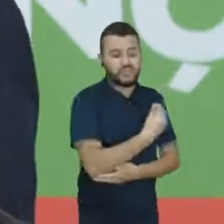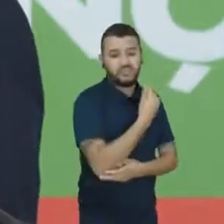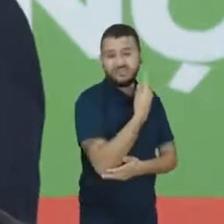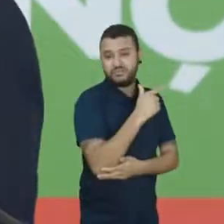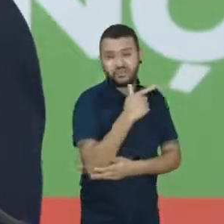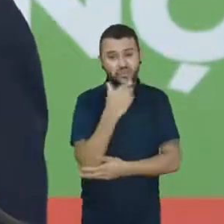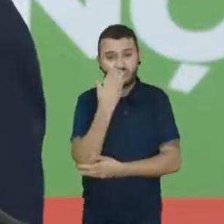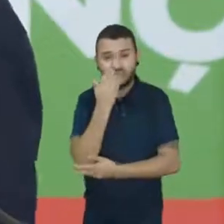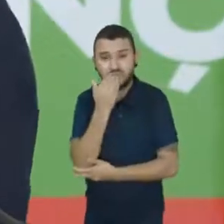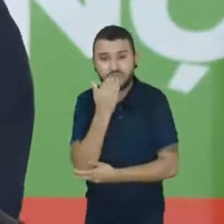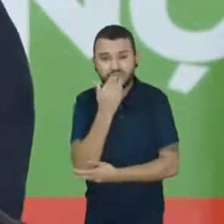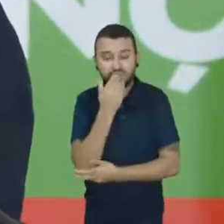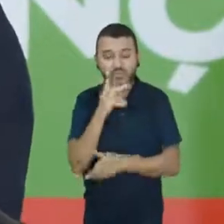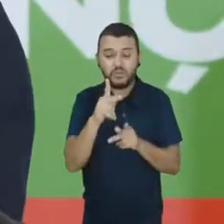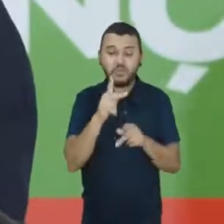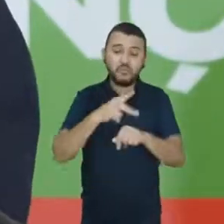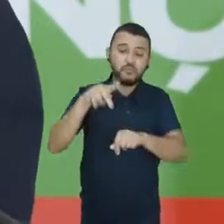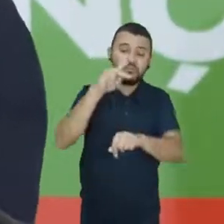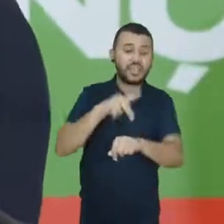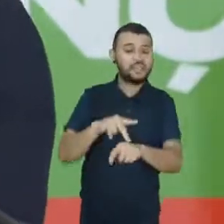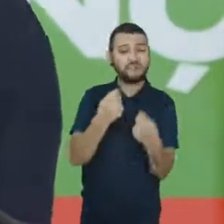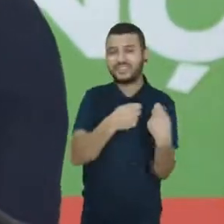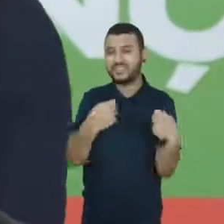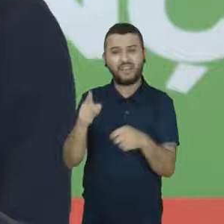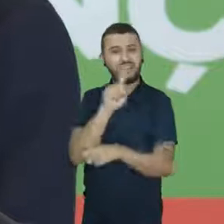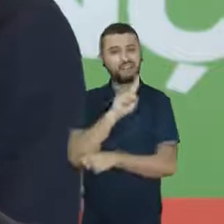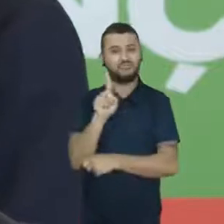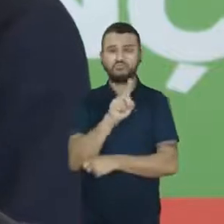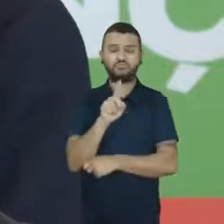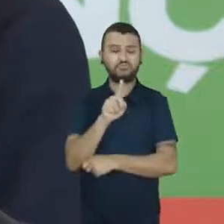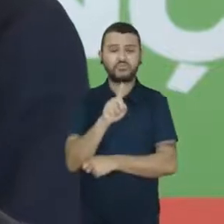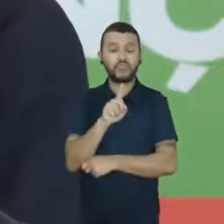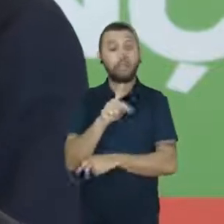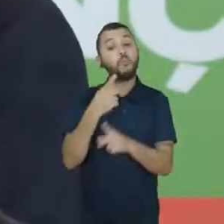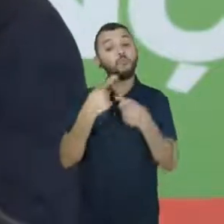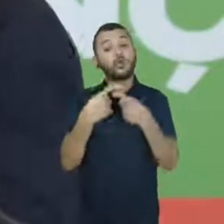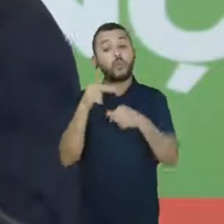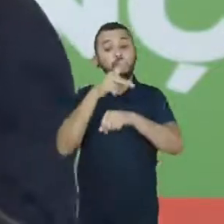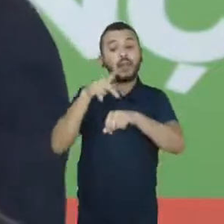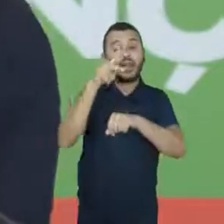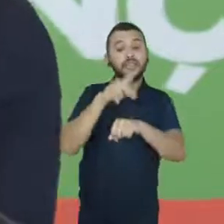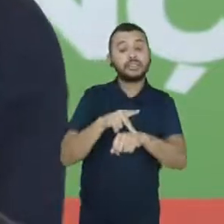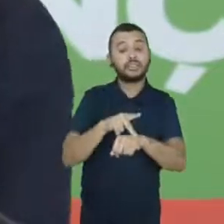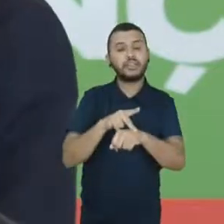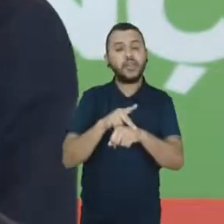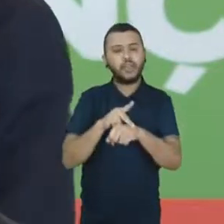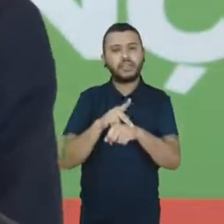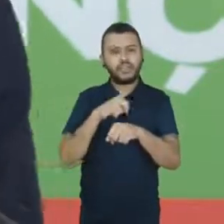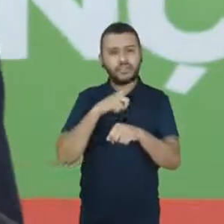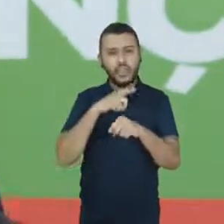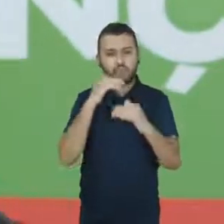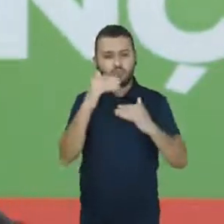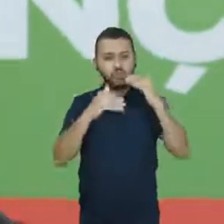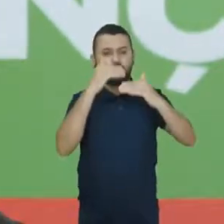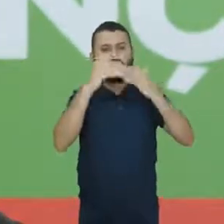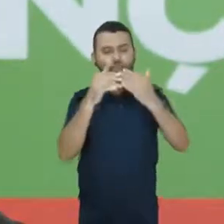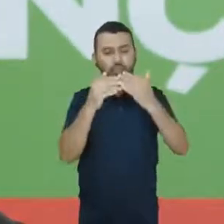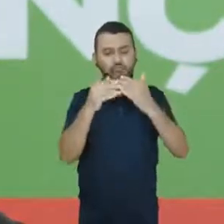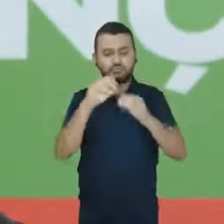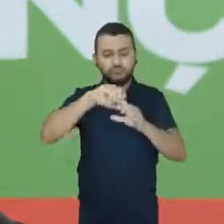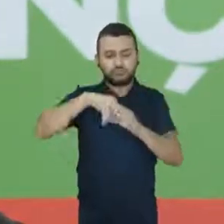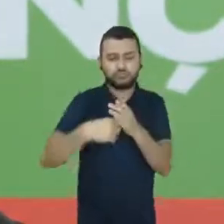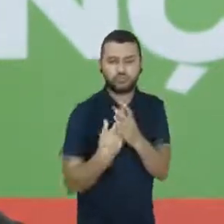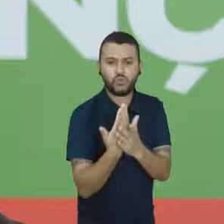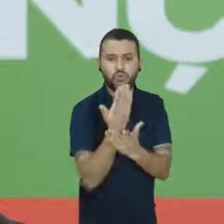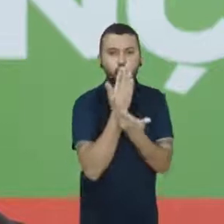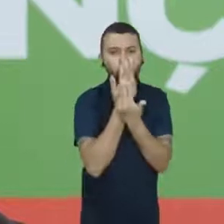não precisava passar por isso. Um país que é o terceiro produtor de alimento do mundo, um país que é o primeiro produtor